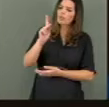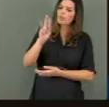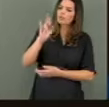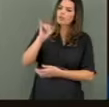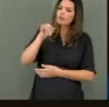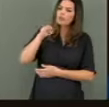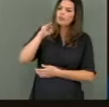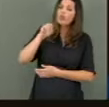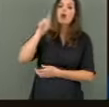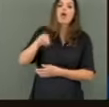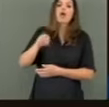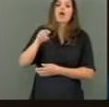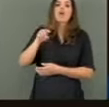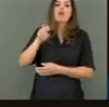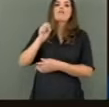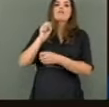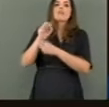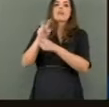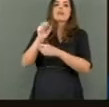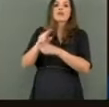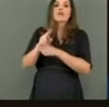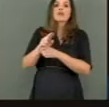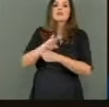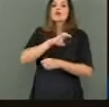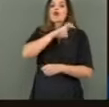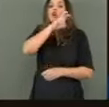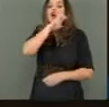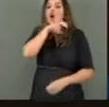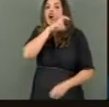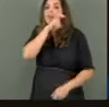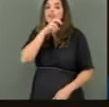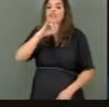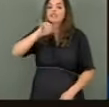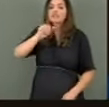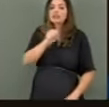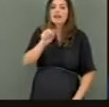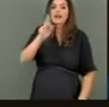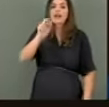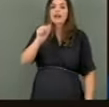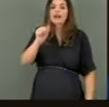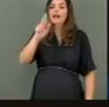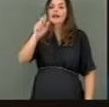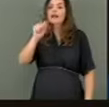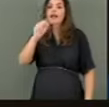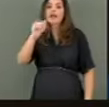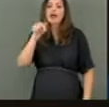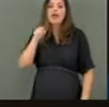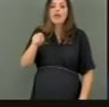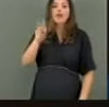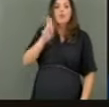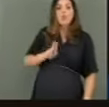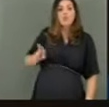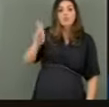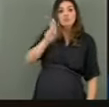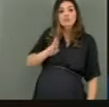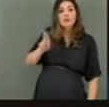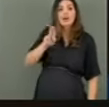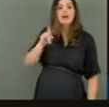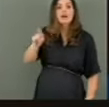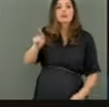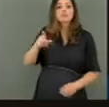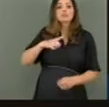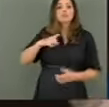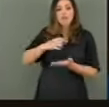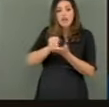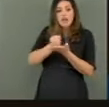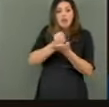feito, de fato, com veneno da jararaca, uma das mais venenosas. é utilizado e